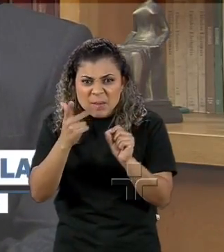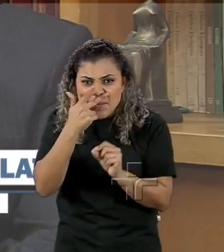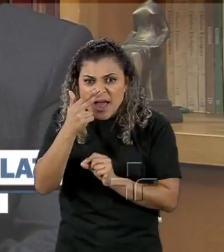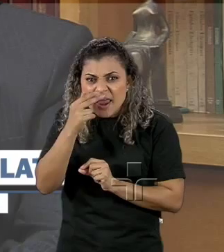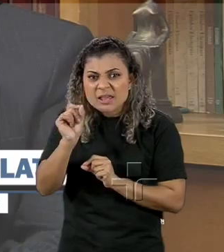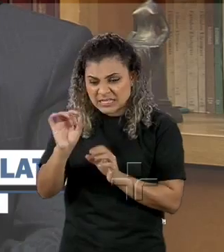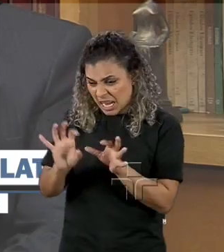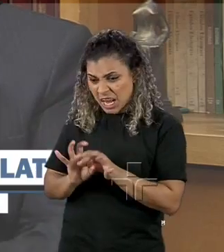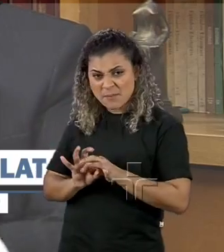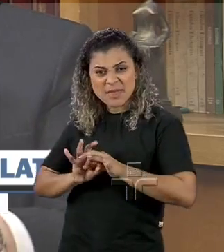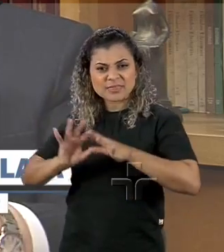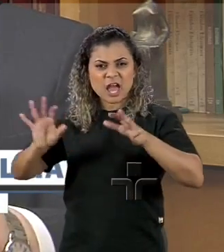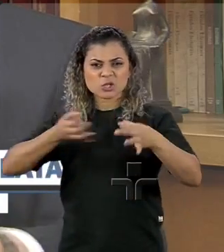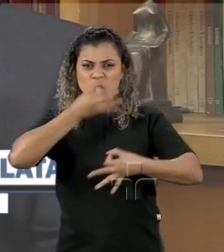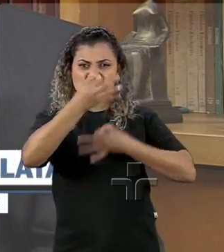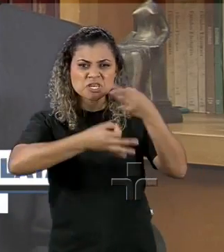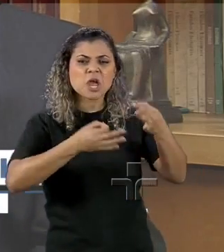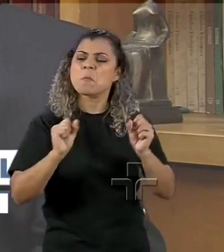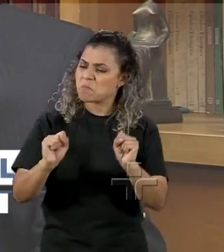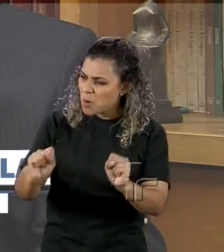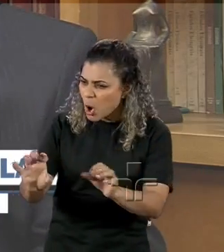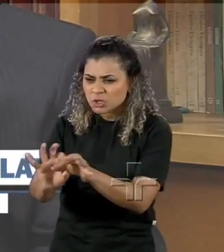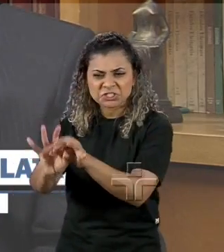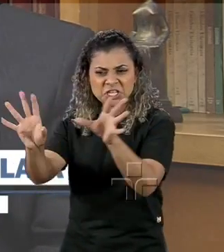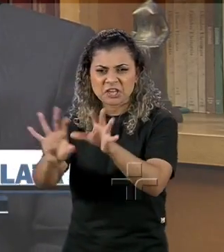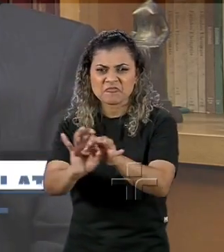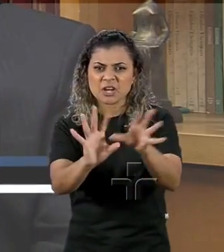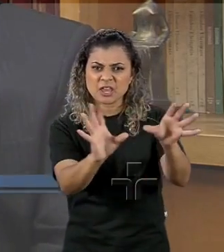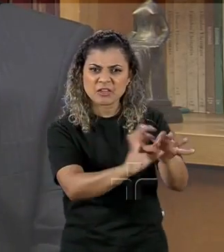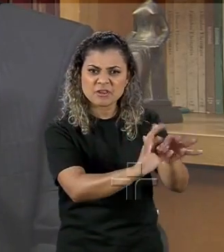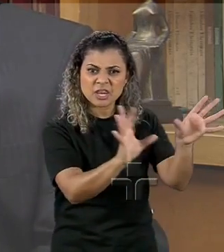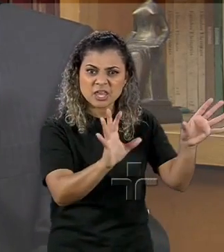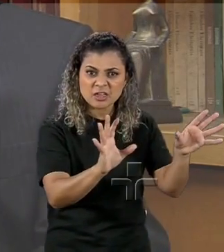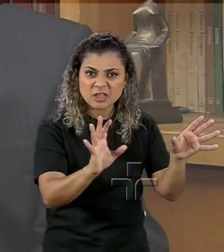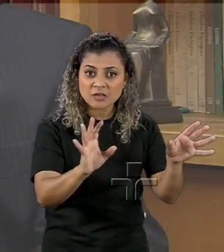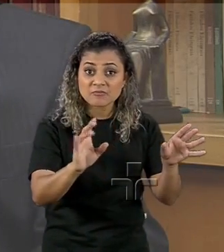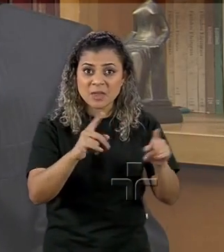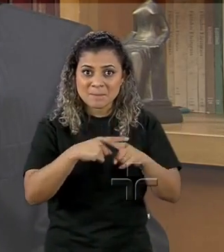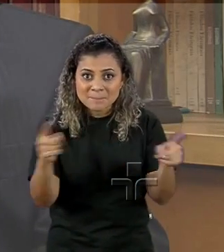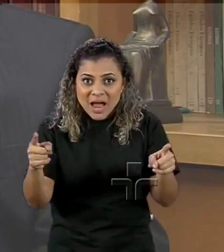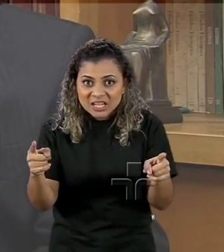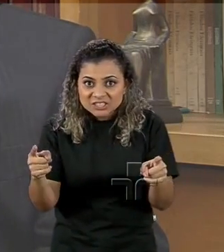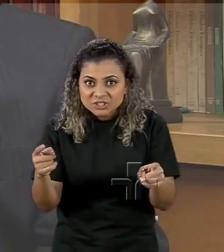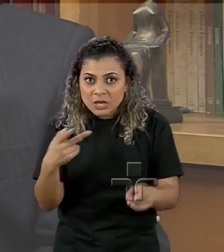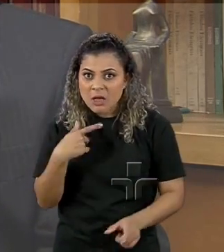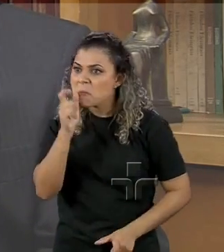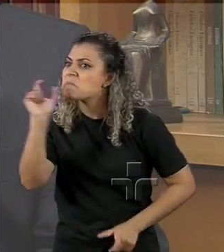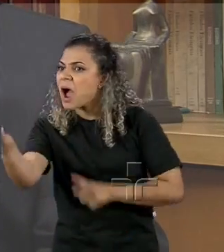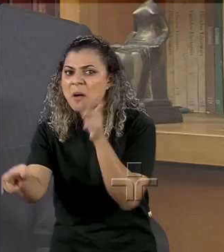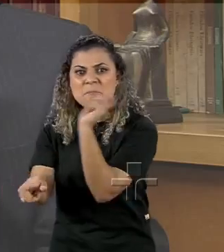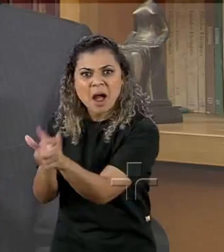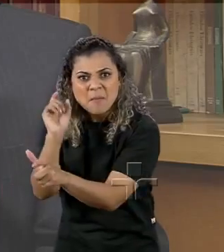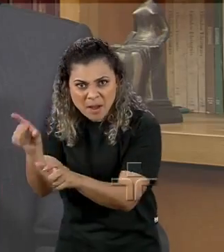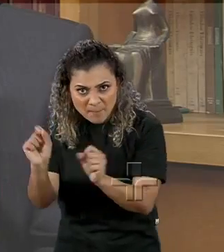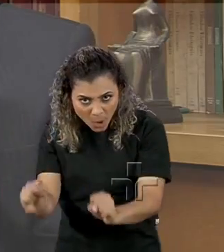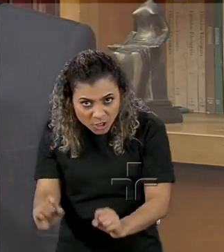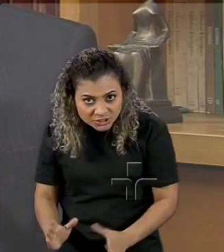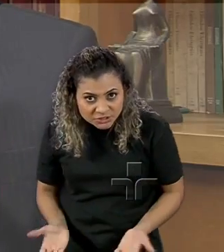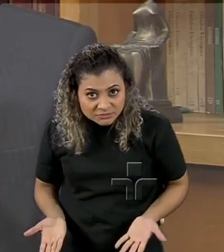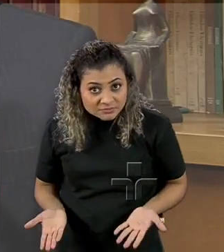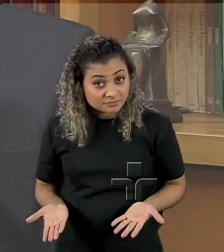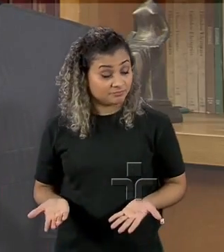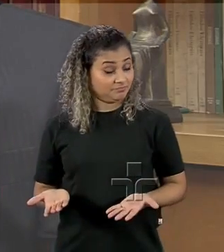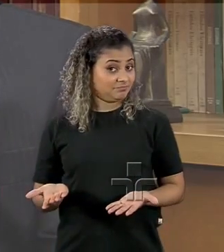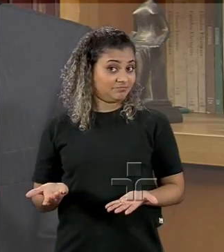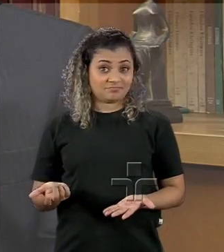a liberdade de expressão, a livre manifestação, que ofende o candidato?